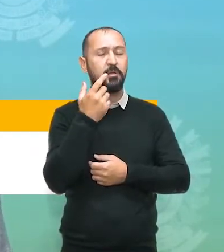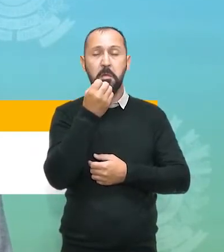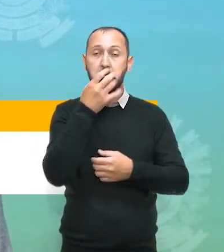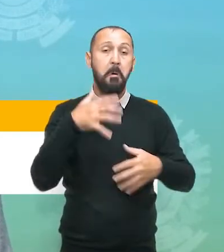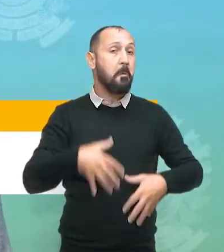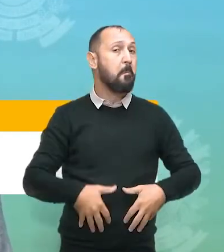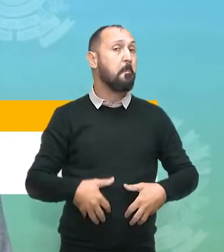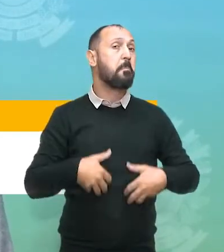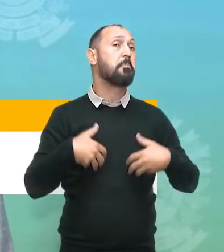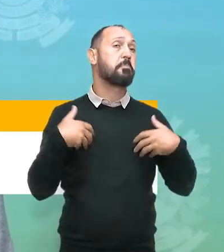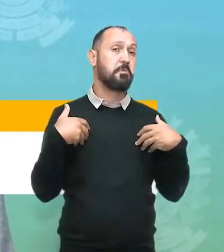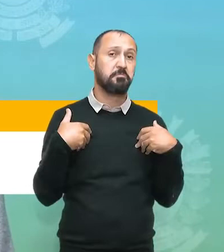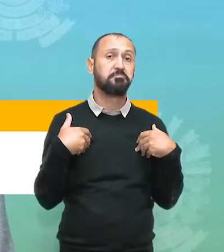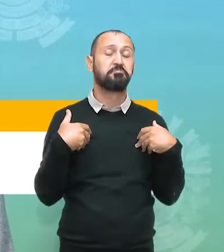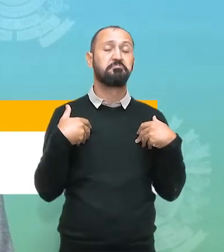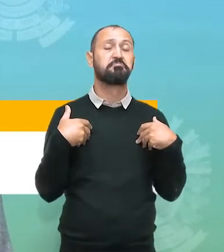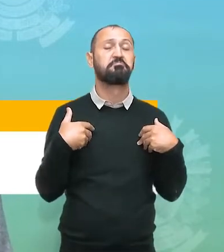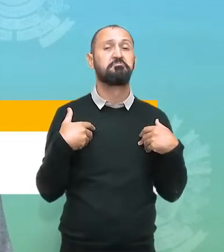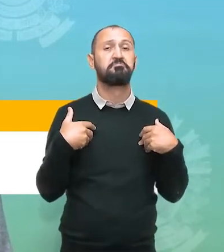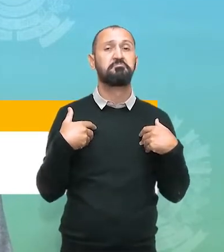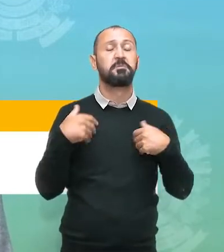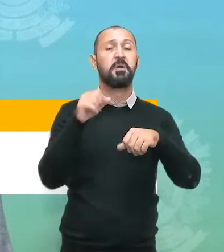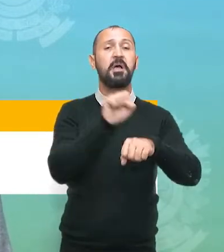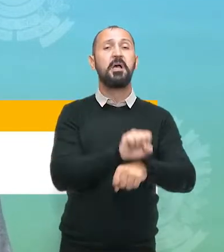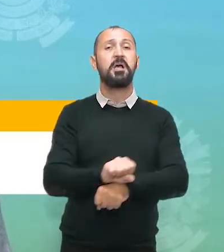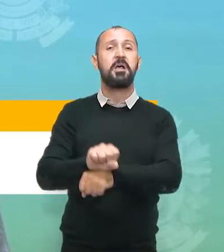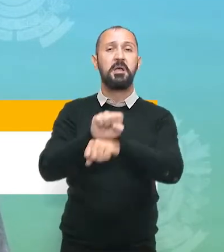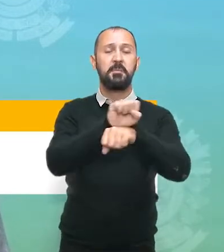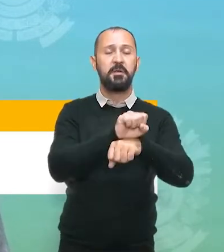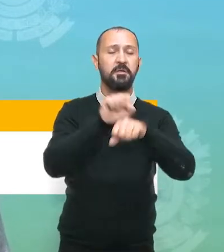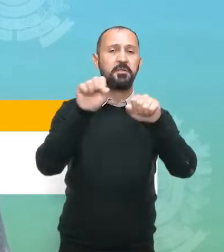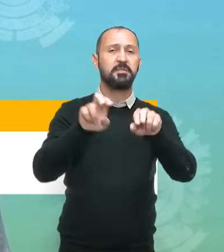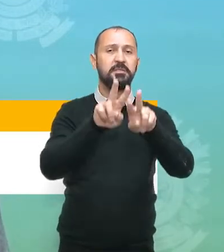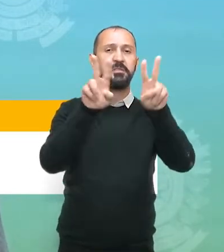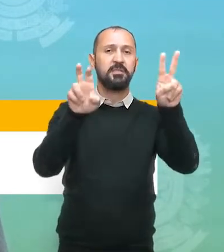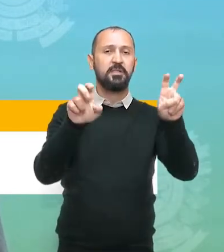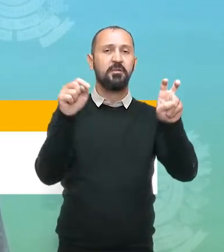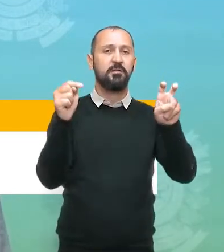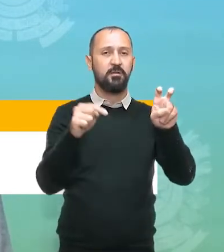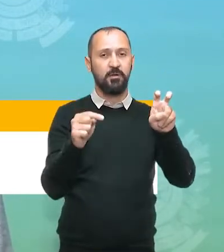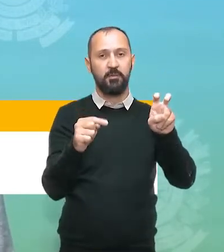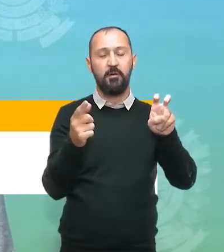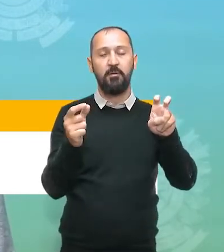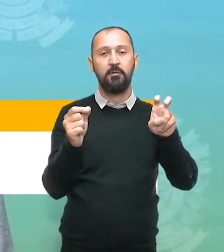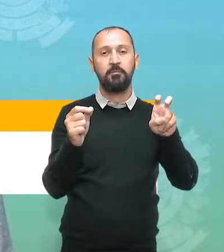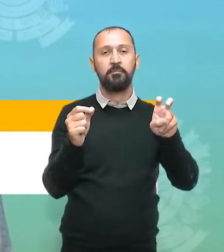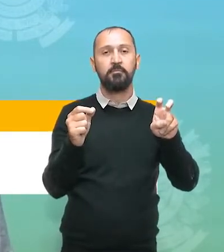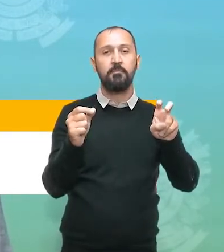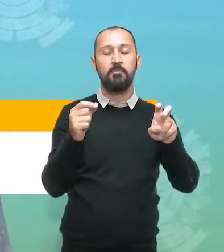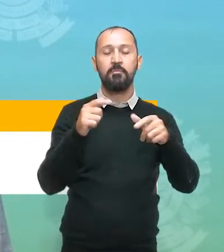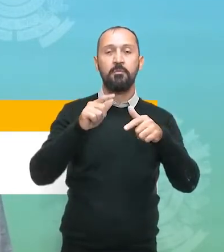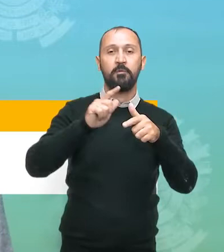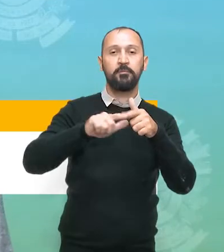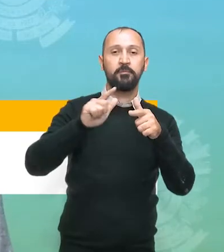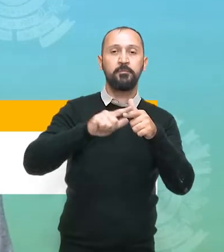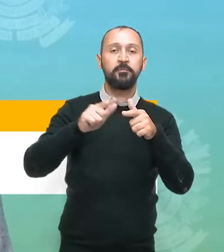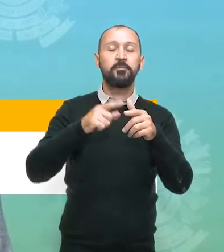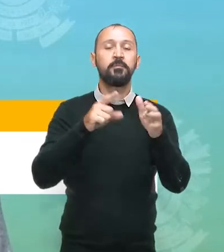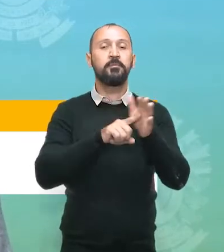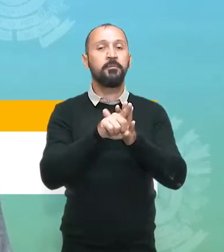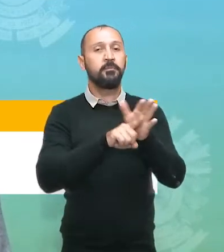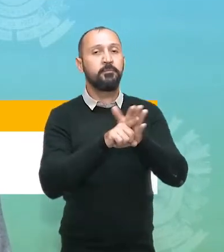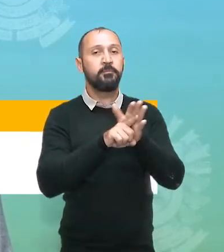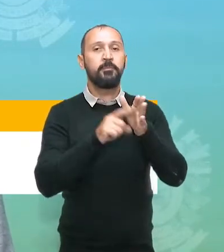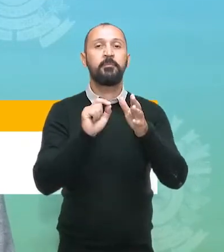otimismo com uma esperança de que essa questão da dos